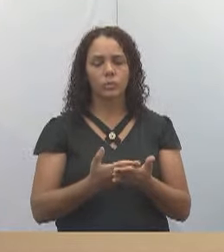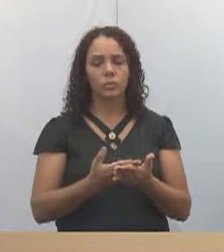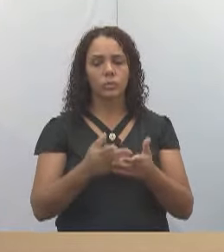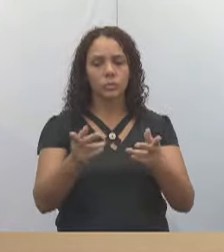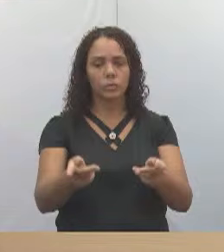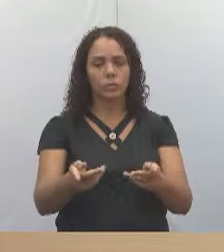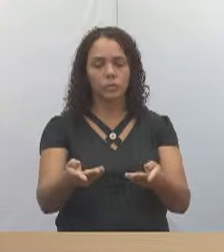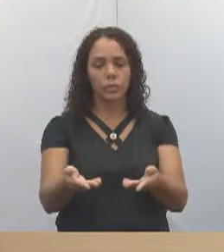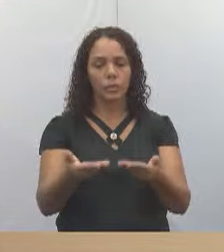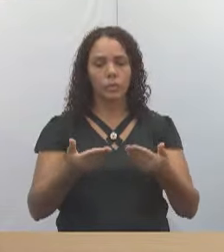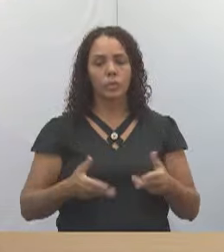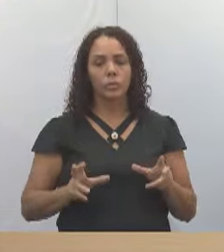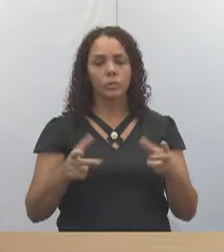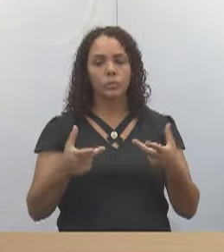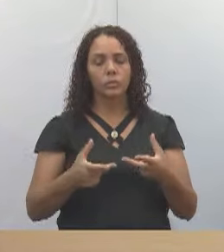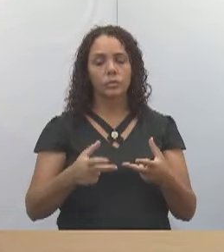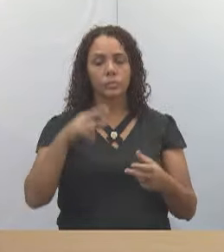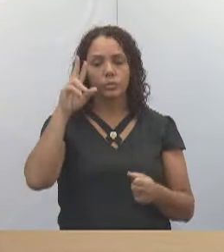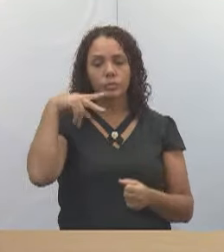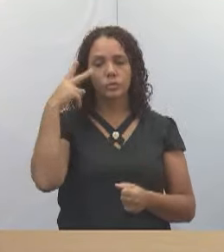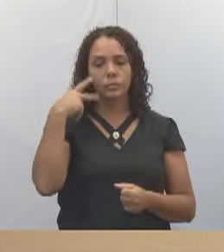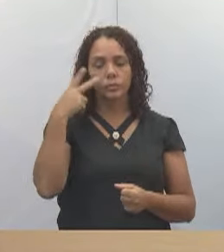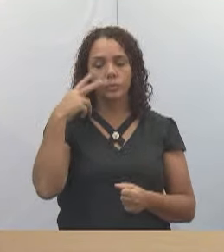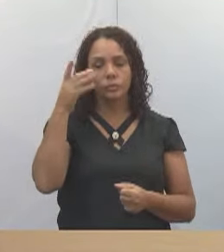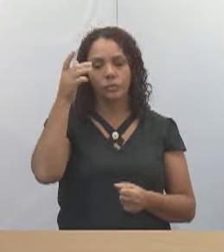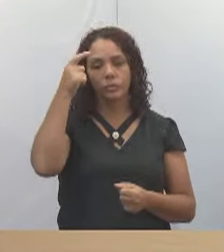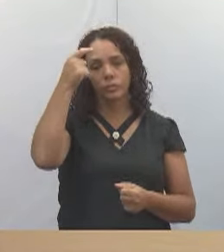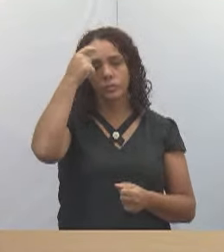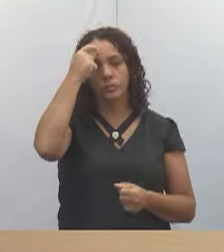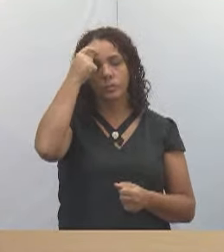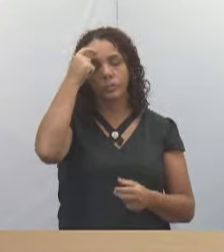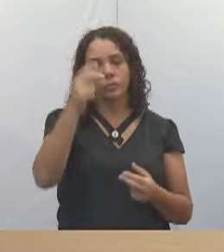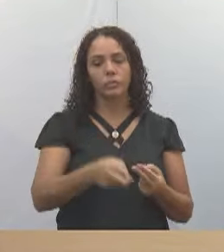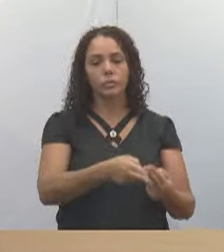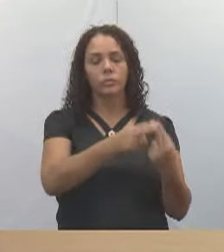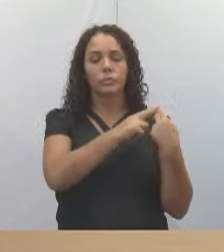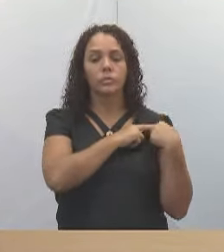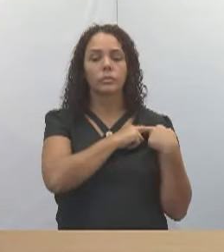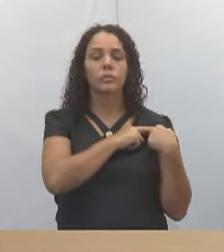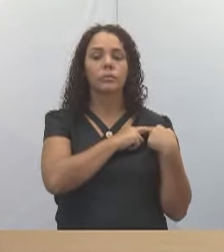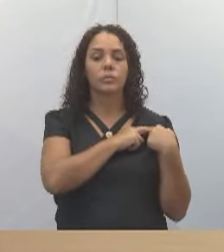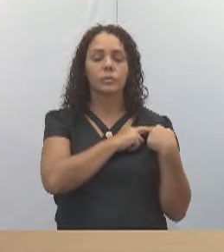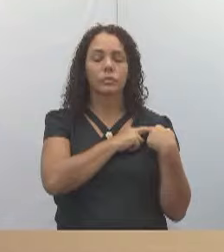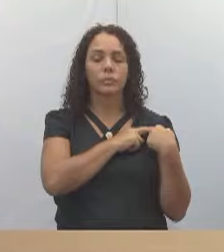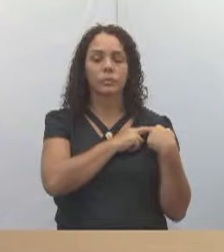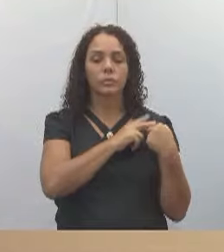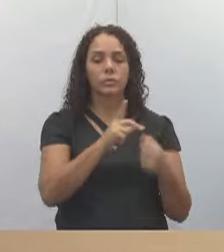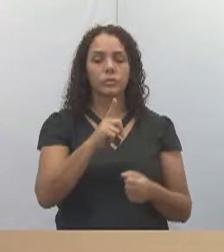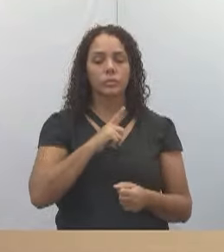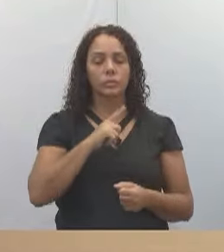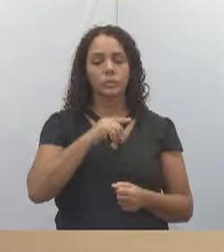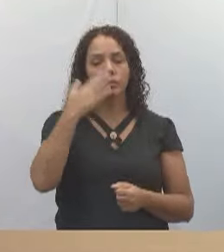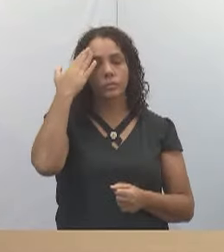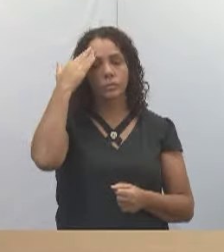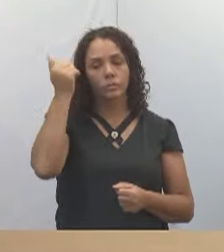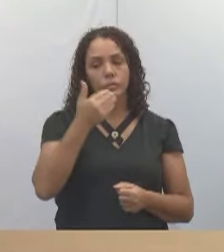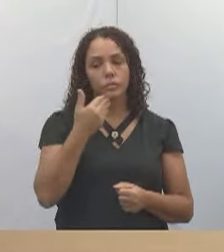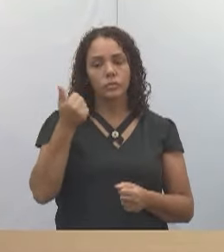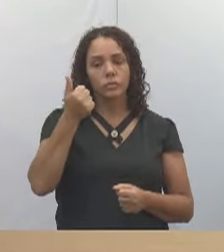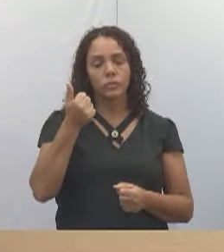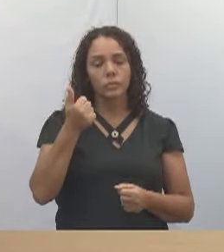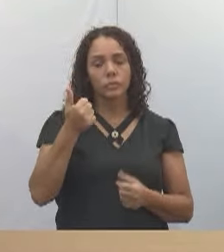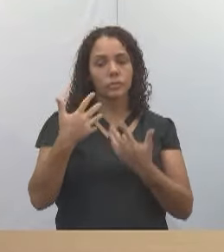cujos nobres vereadores, conscientes de responsabilidade de que são imbuídos, saberão melhor